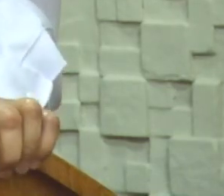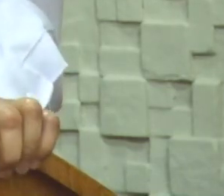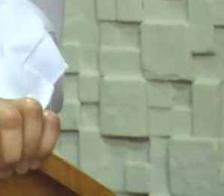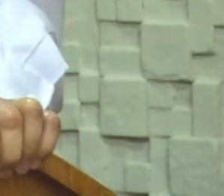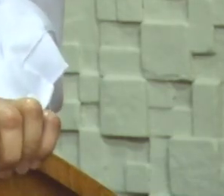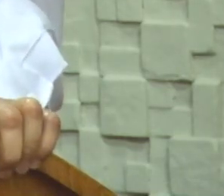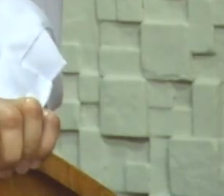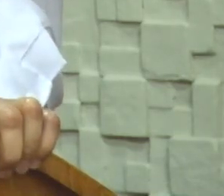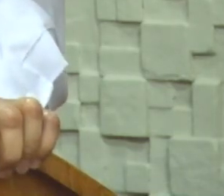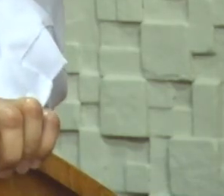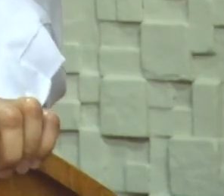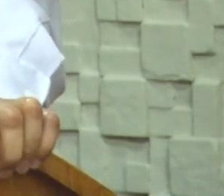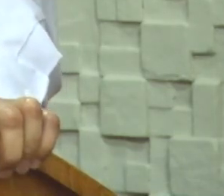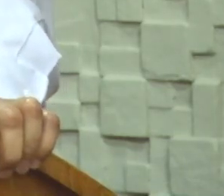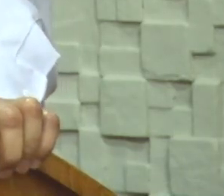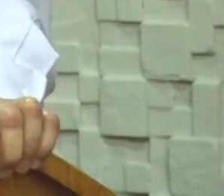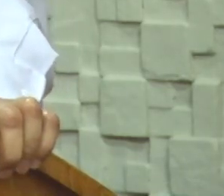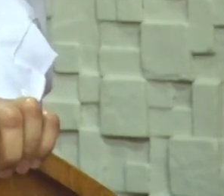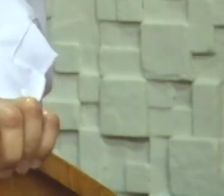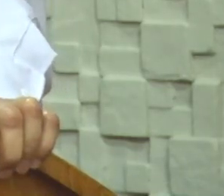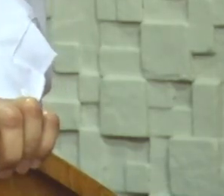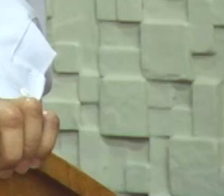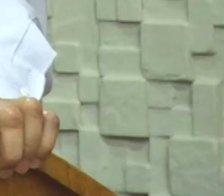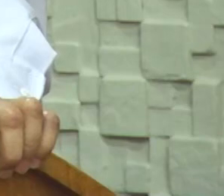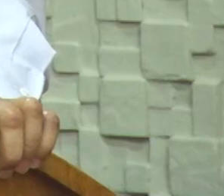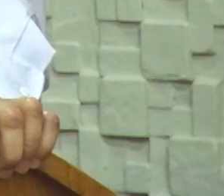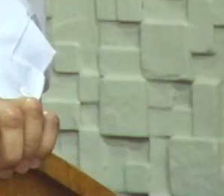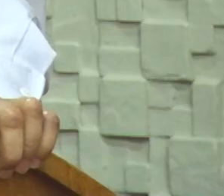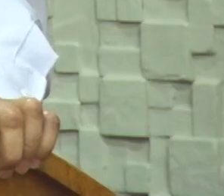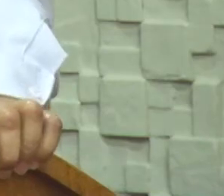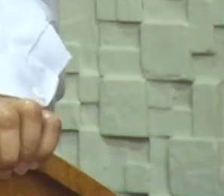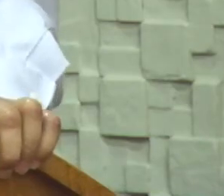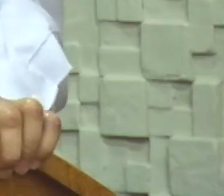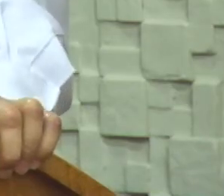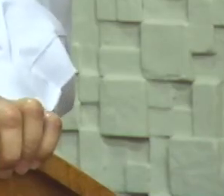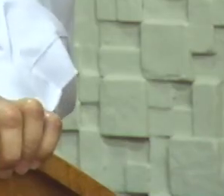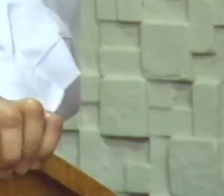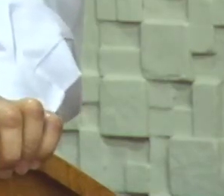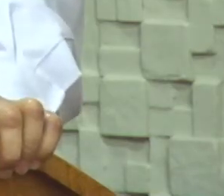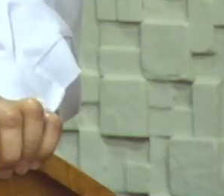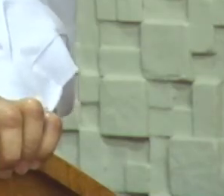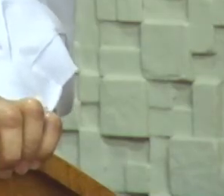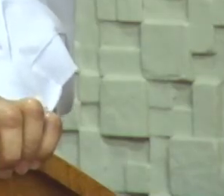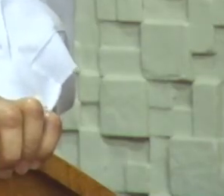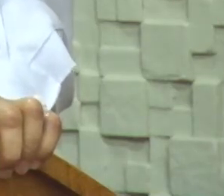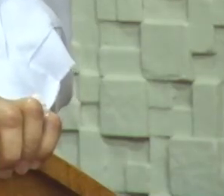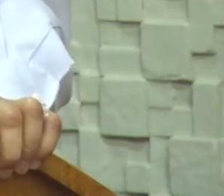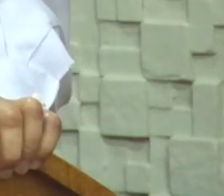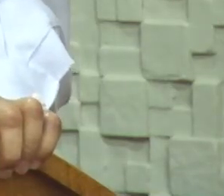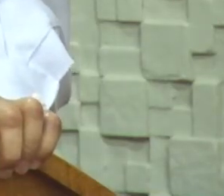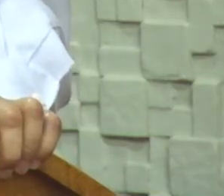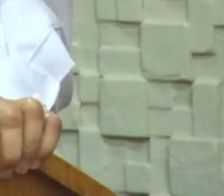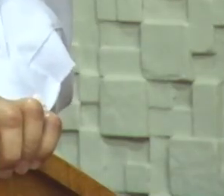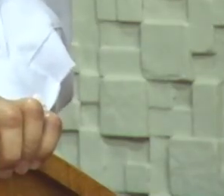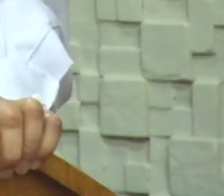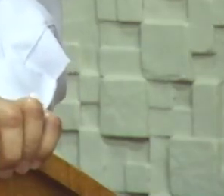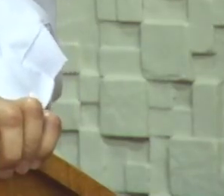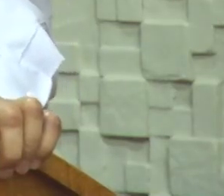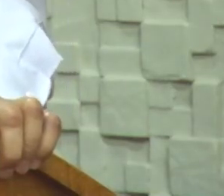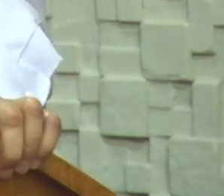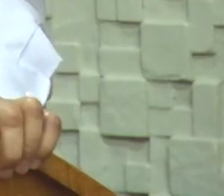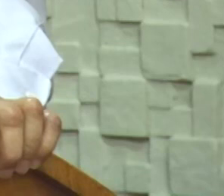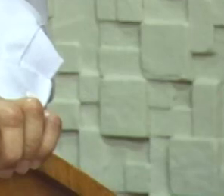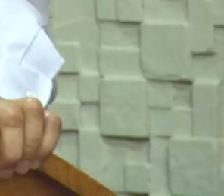vieram também até o nosso gabinete solicitar e a gente fez esse pedido por conta da